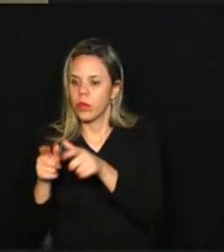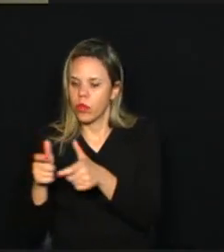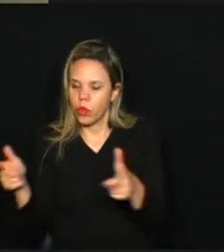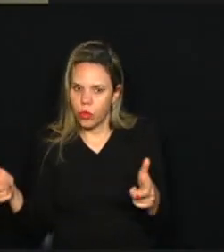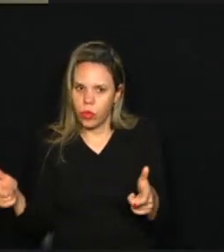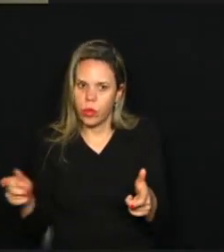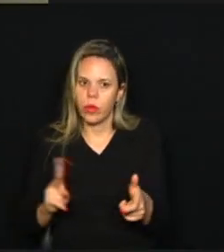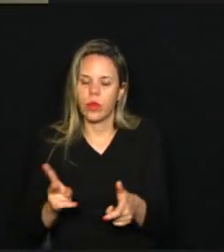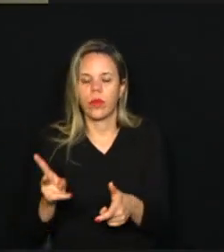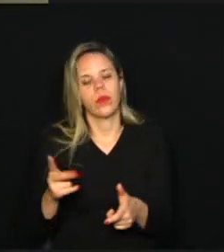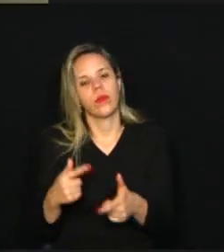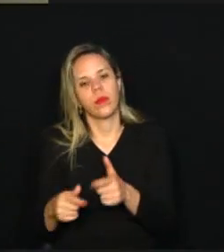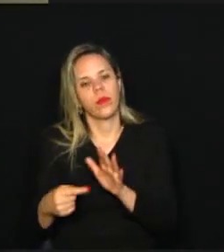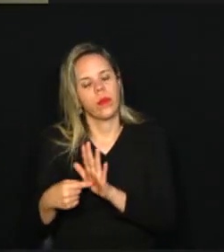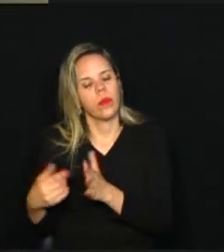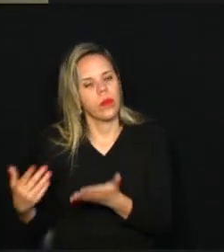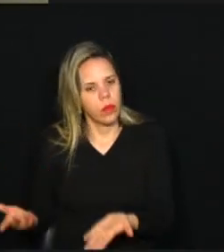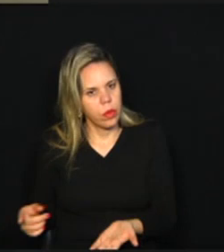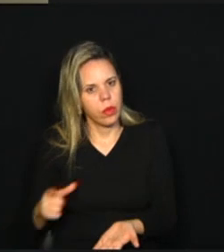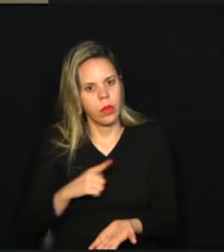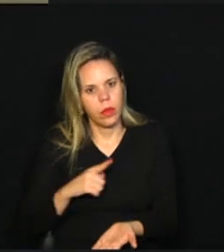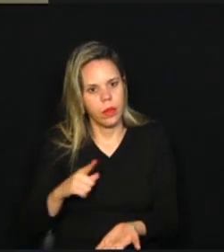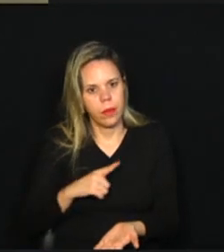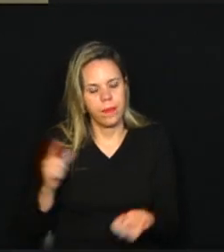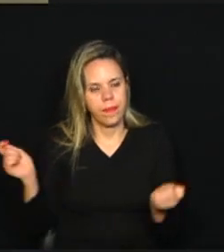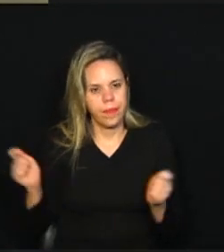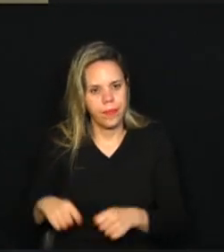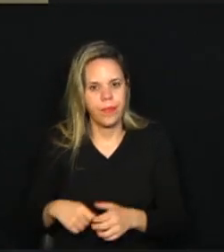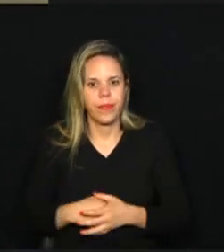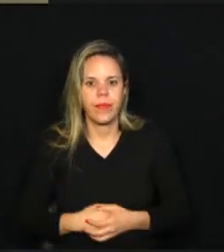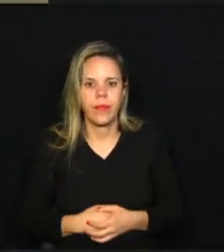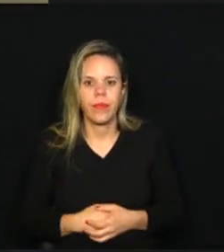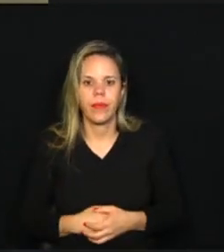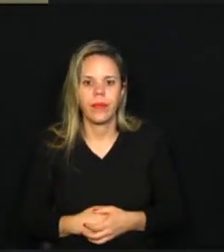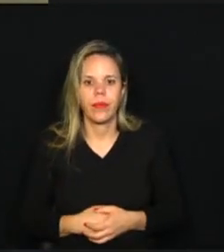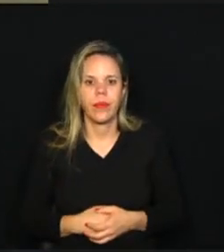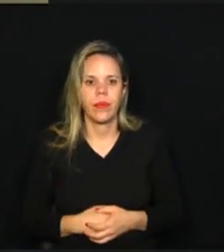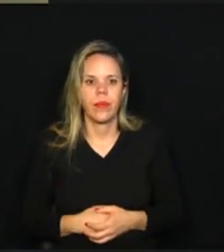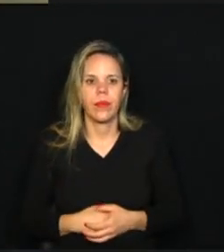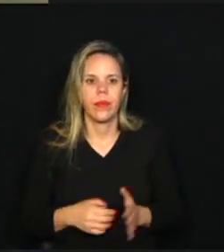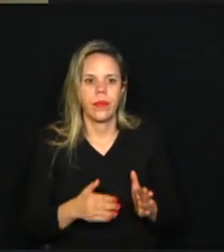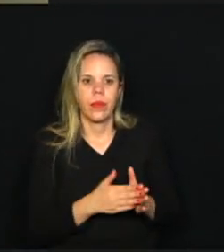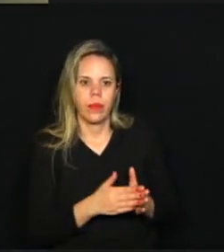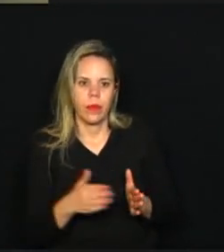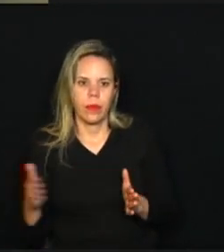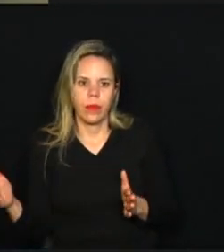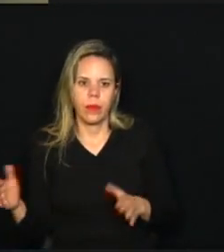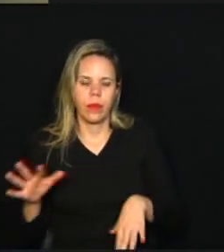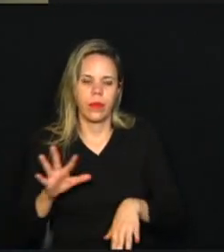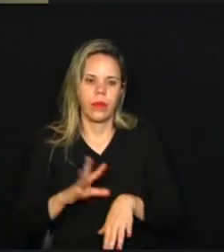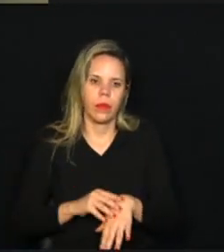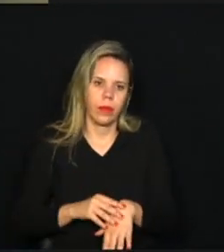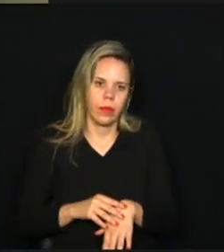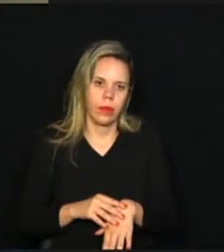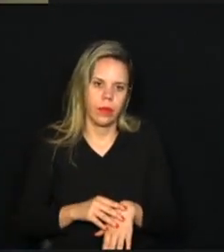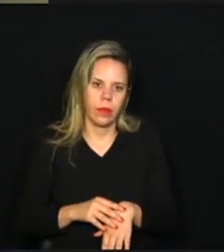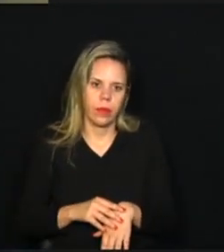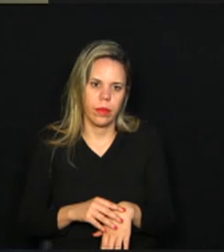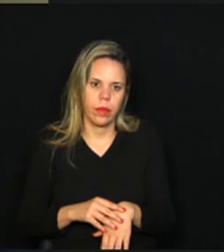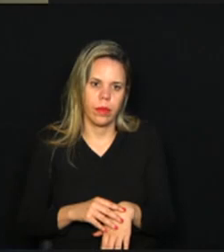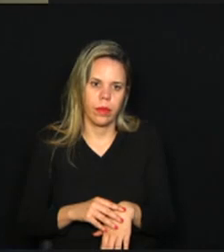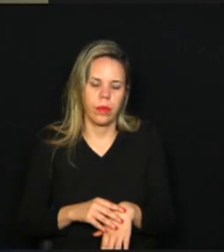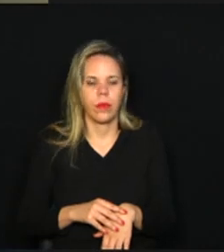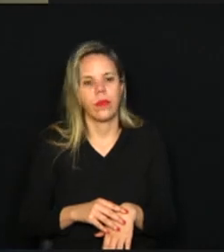permanecer assintomáticos tem a possibilidade de continuar, nesse período de doença oligossintomática